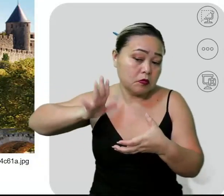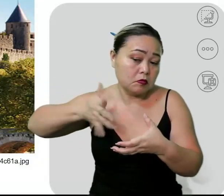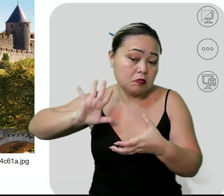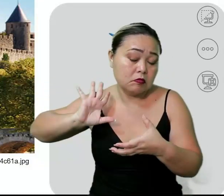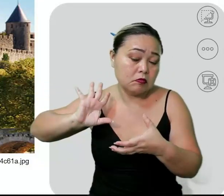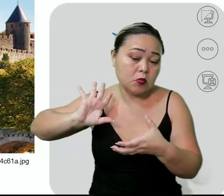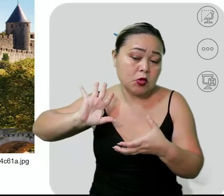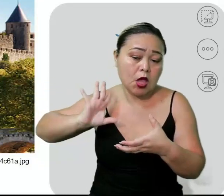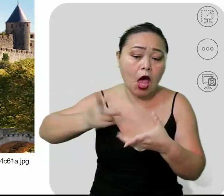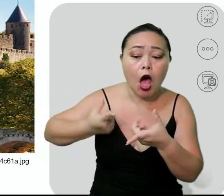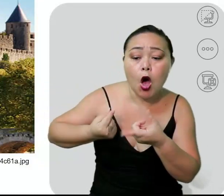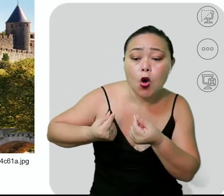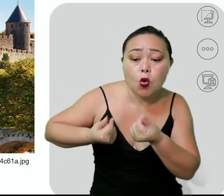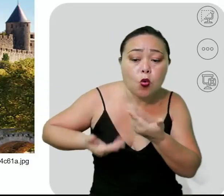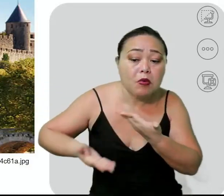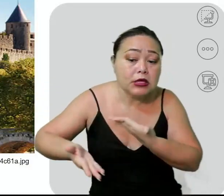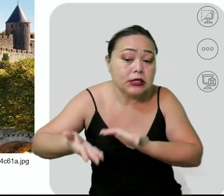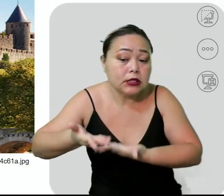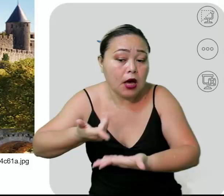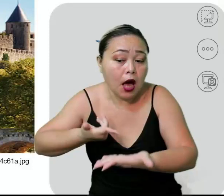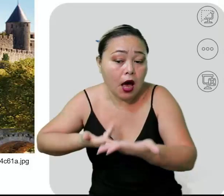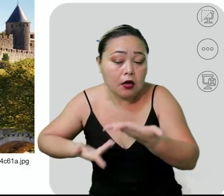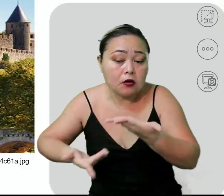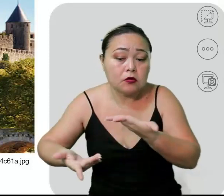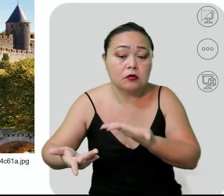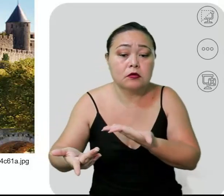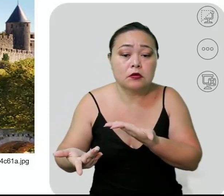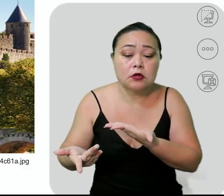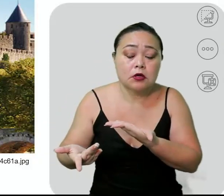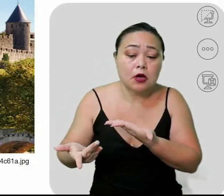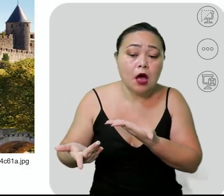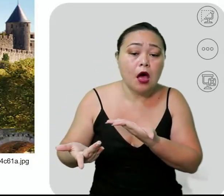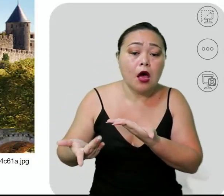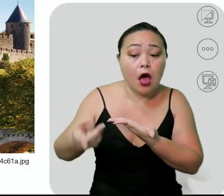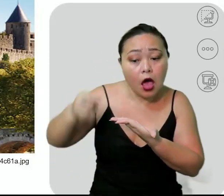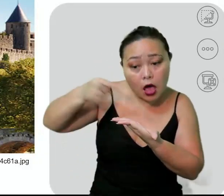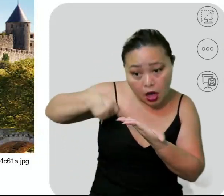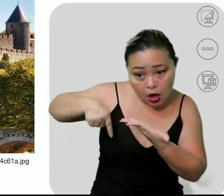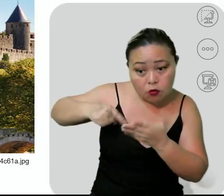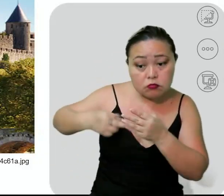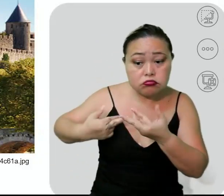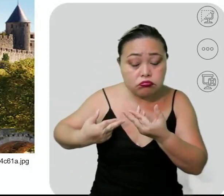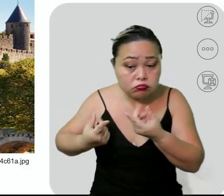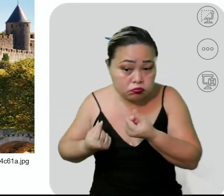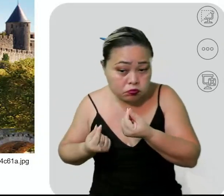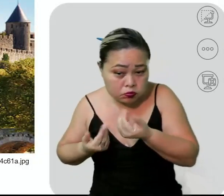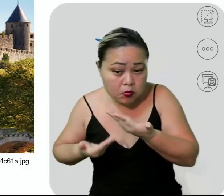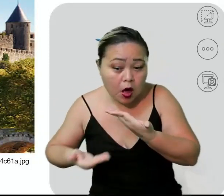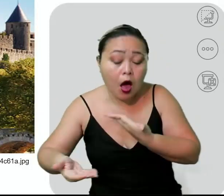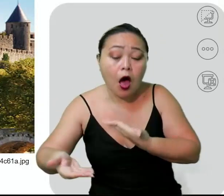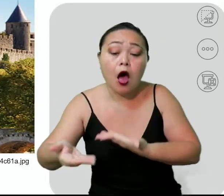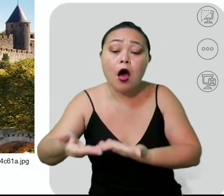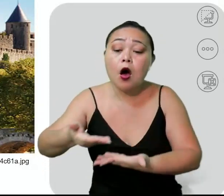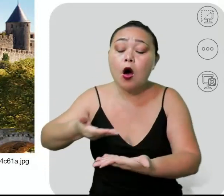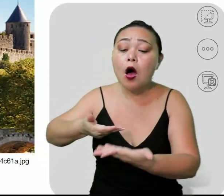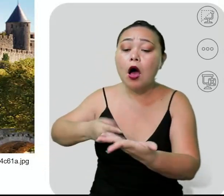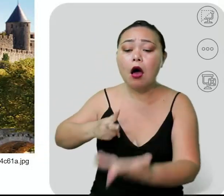vamos dizer assim, comerciários, tá? E esses comerciários irão